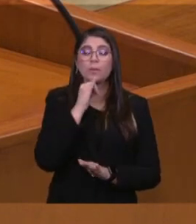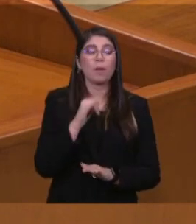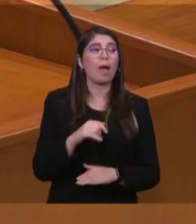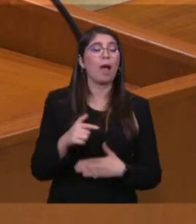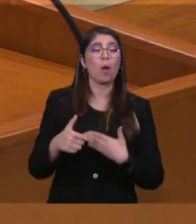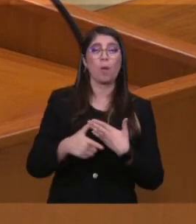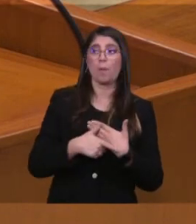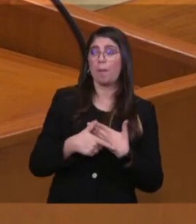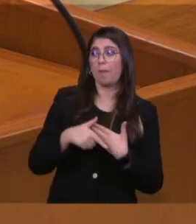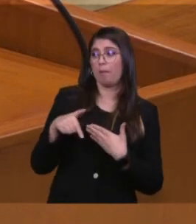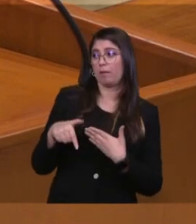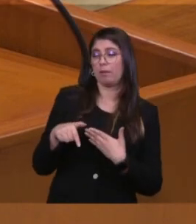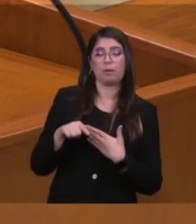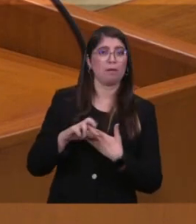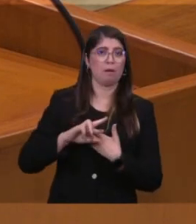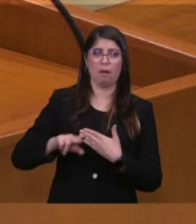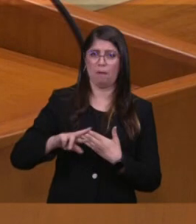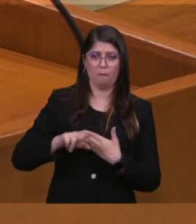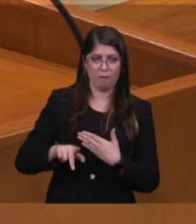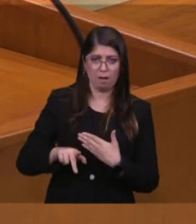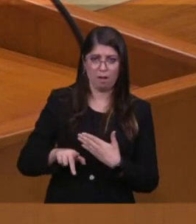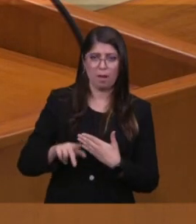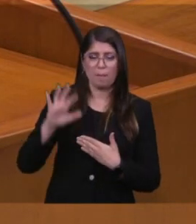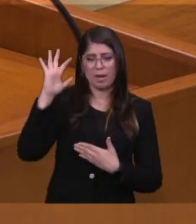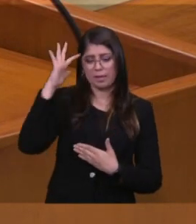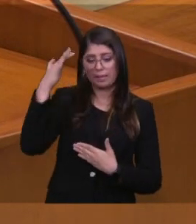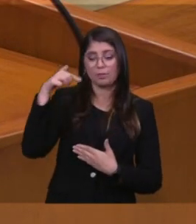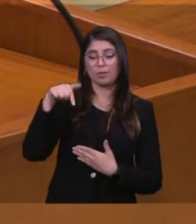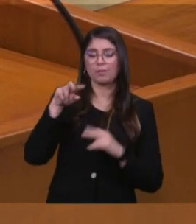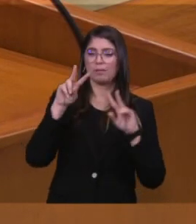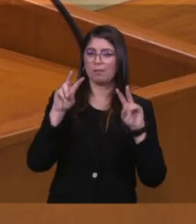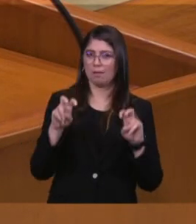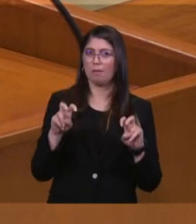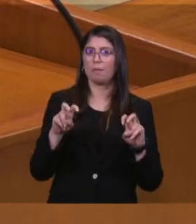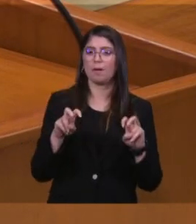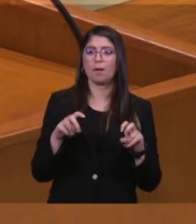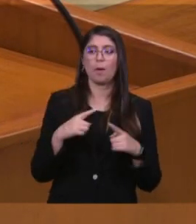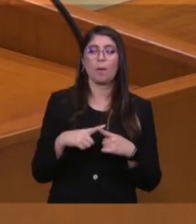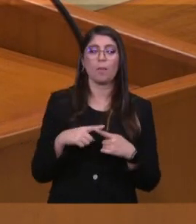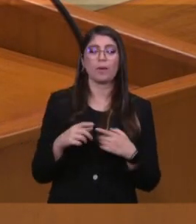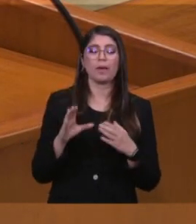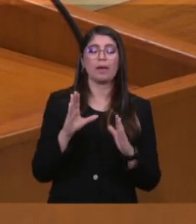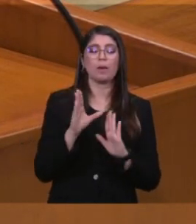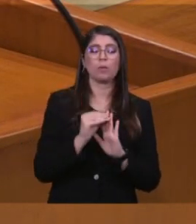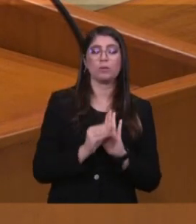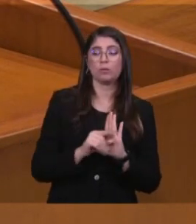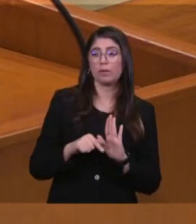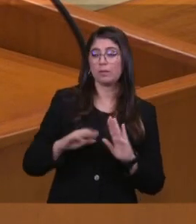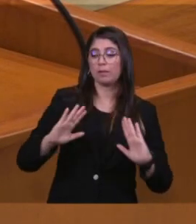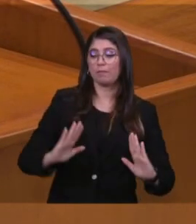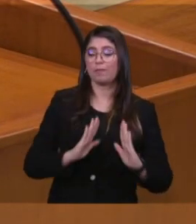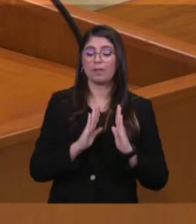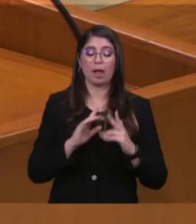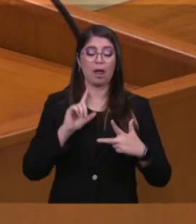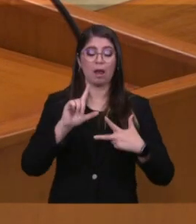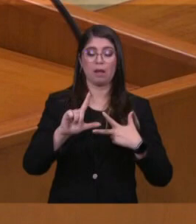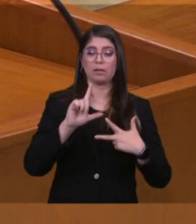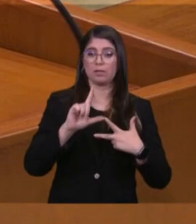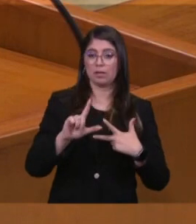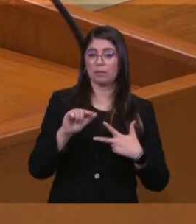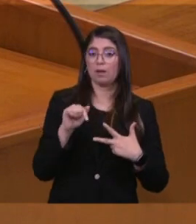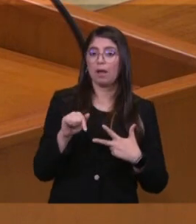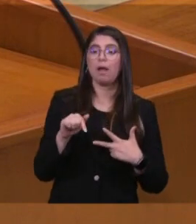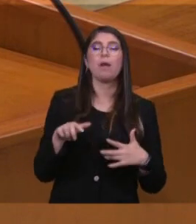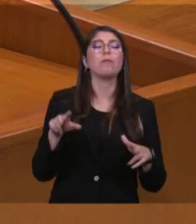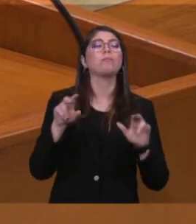competência desse tribunal para decidir sobre essa ação, dizendo que essa matéria deveria ser enfrentada pelo legislador ordinário,